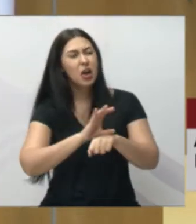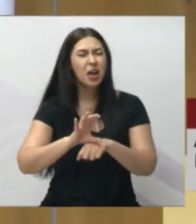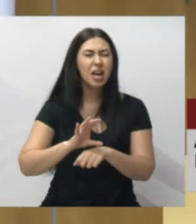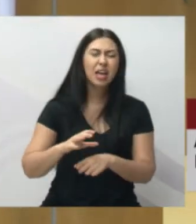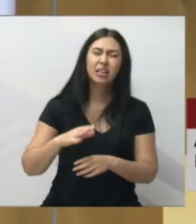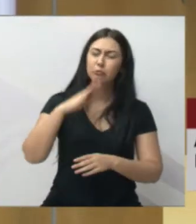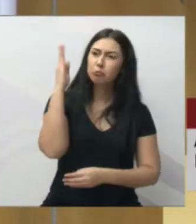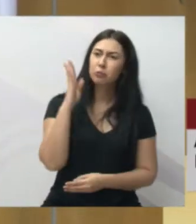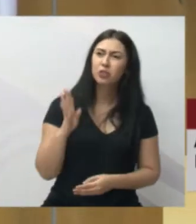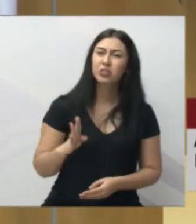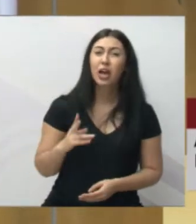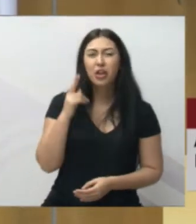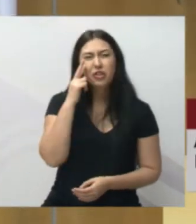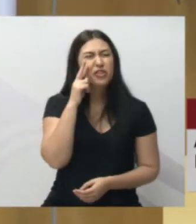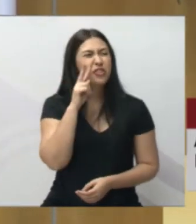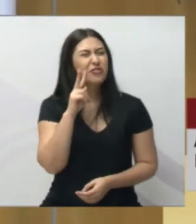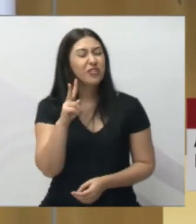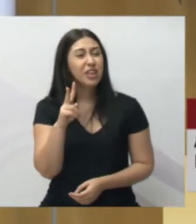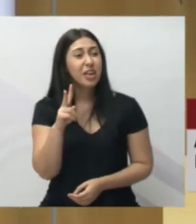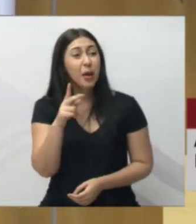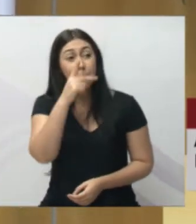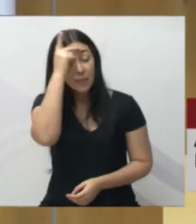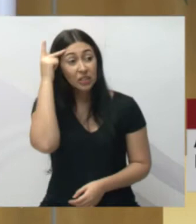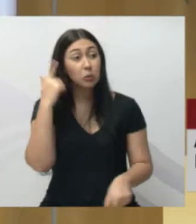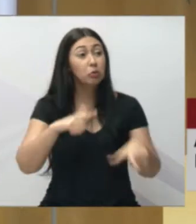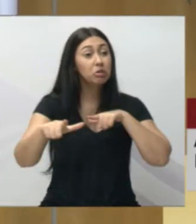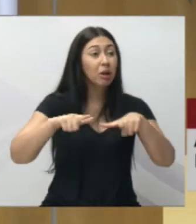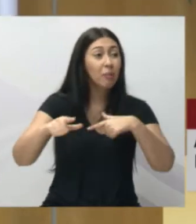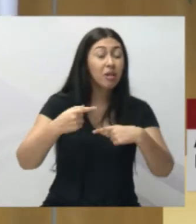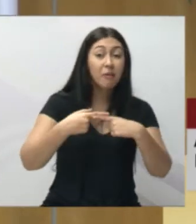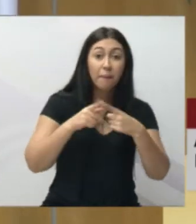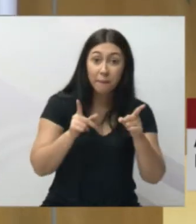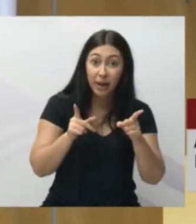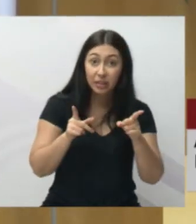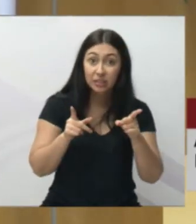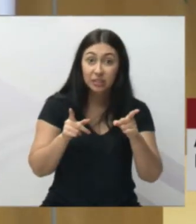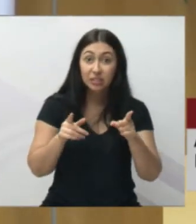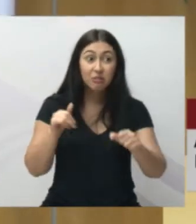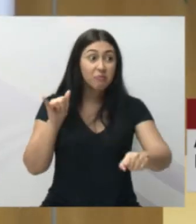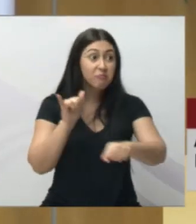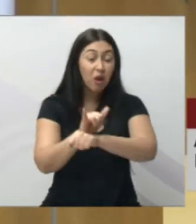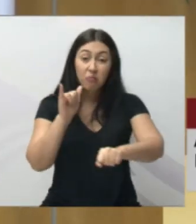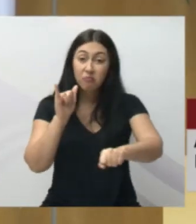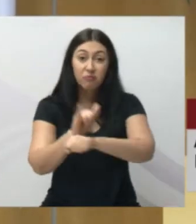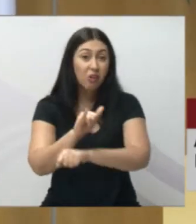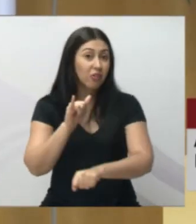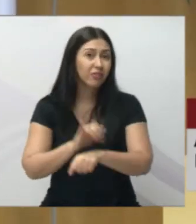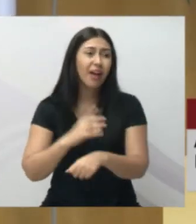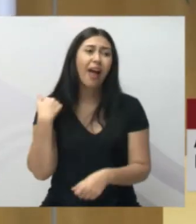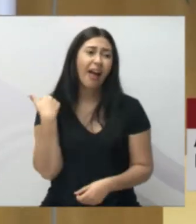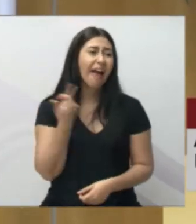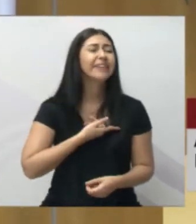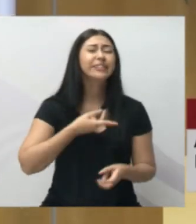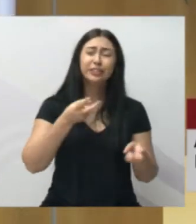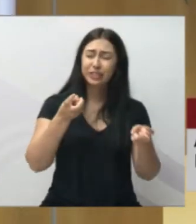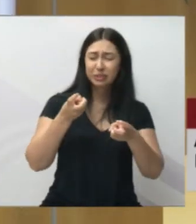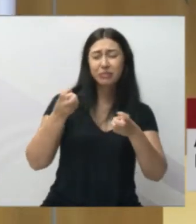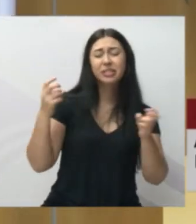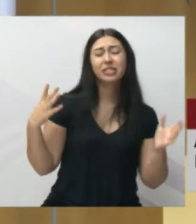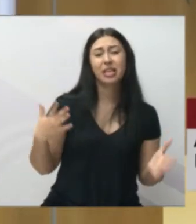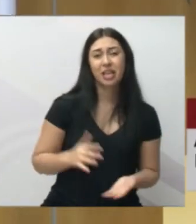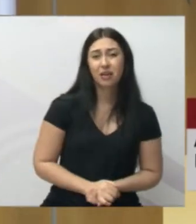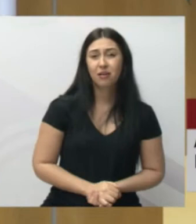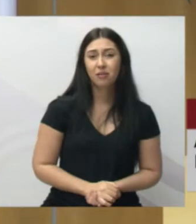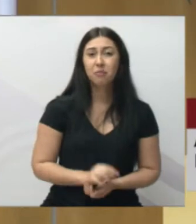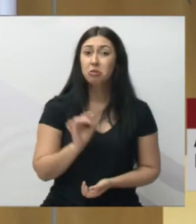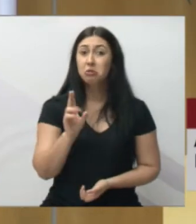fantasmas, que são lotados nos gabinetes, mas sequer vão trabalhar. A gente está cansado de ver isso e ninguém faz